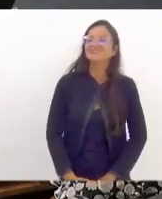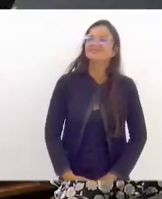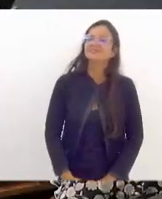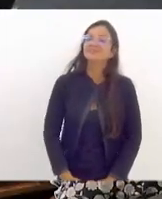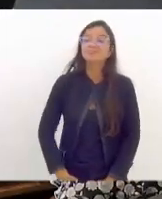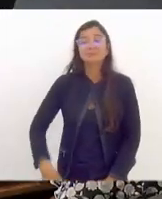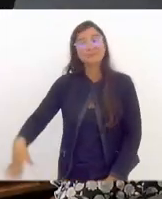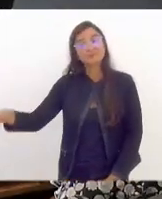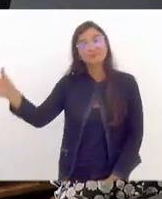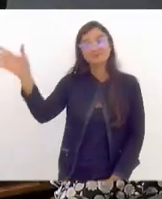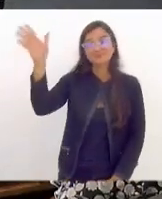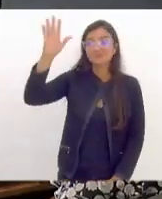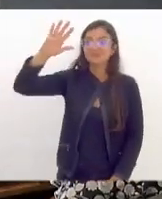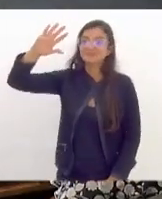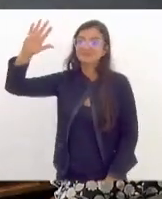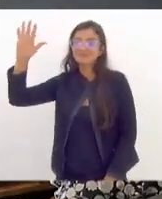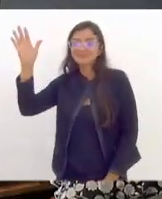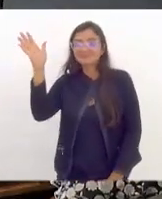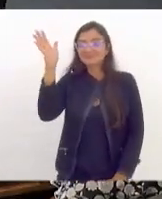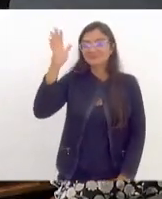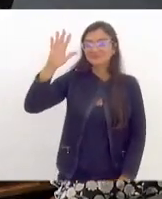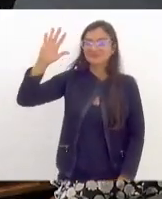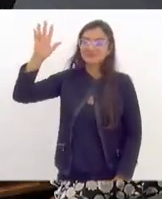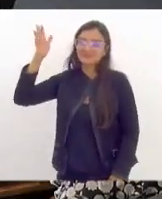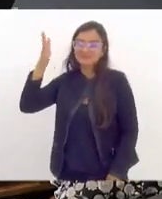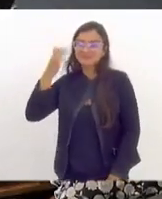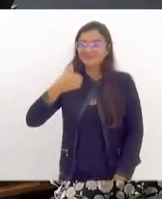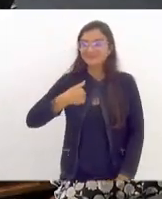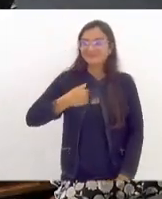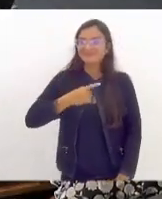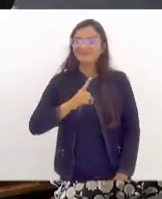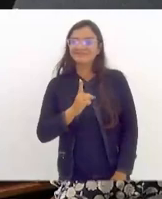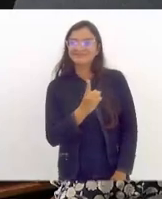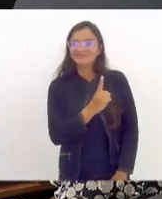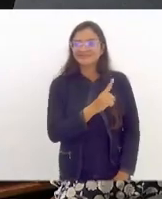a Deus que eu já vou embora